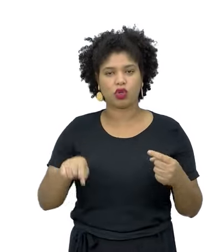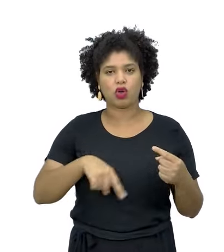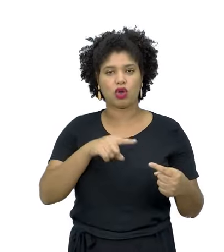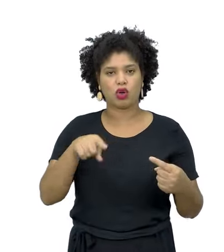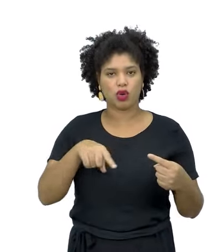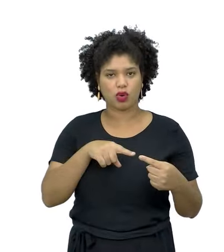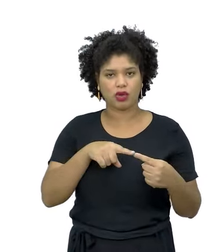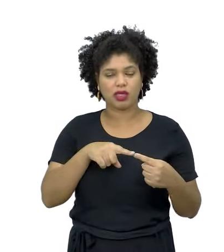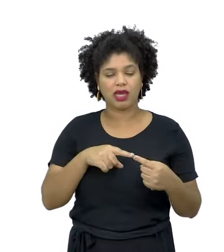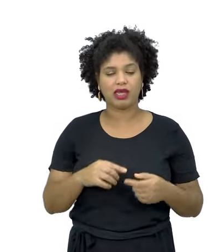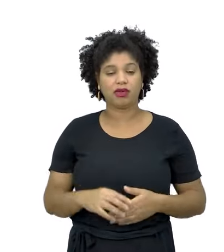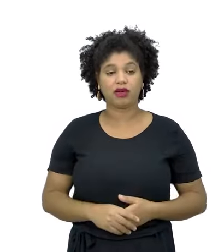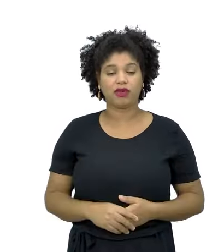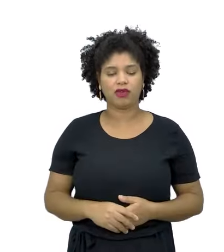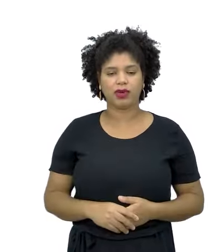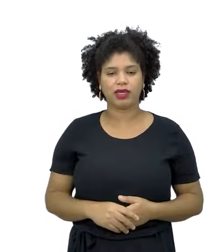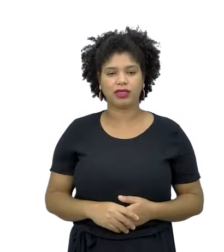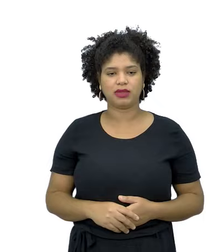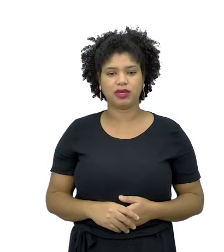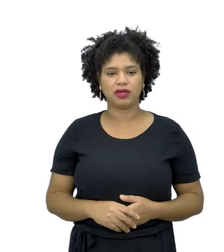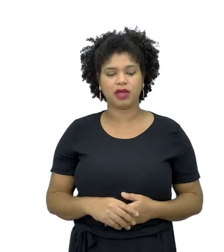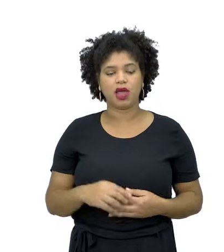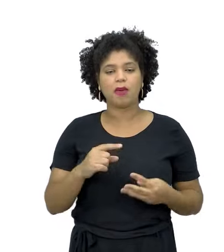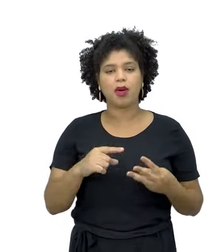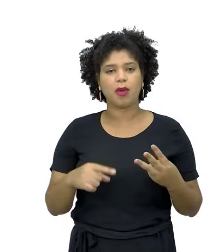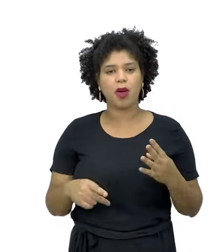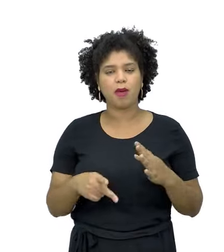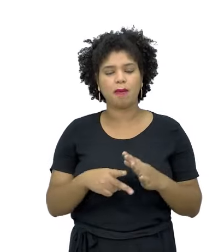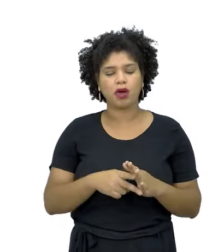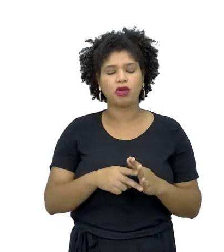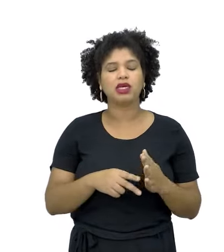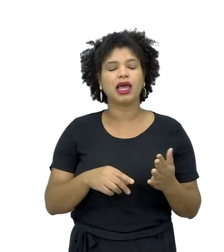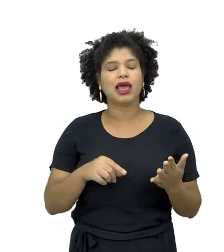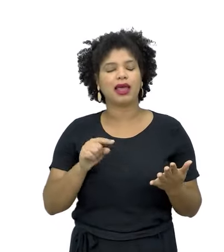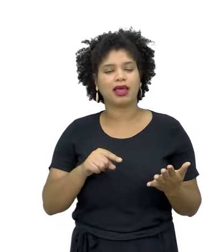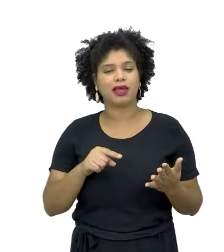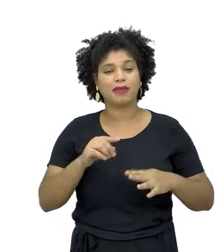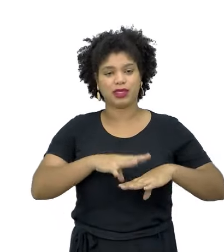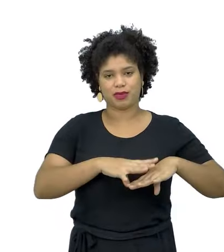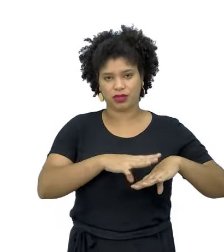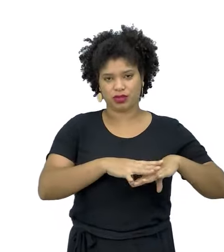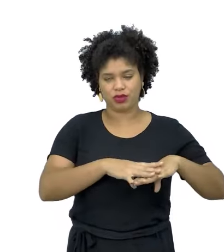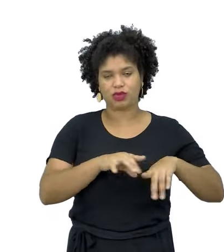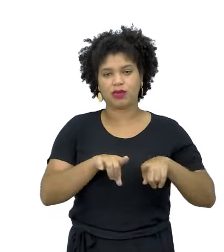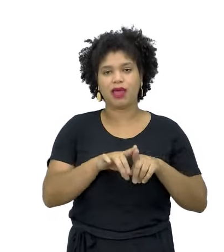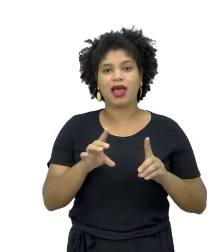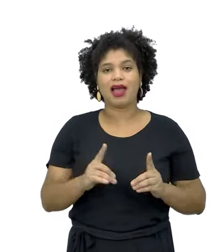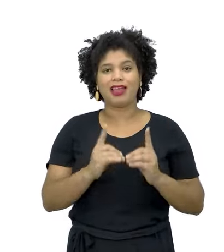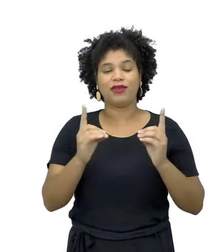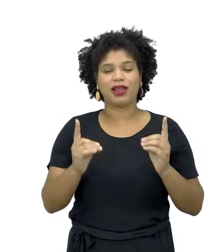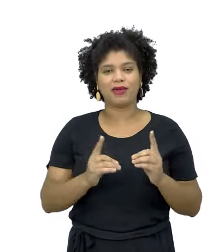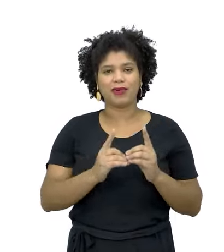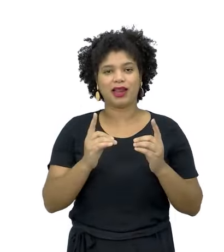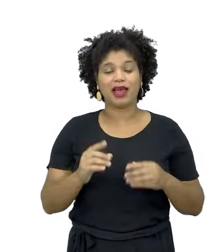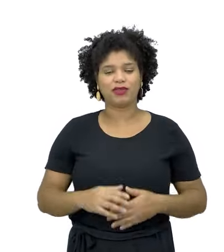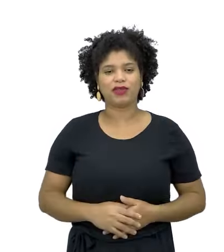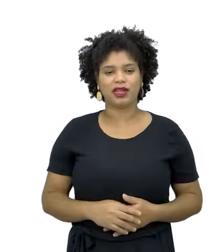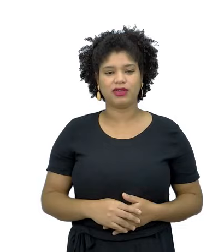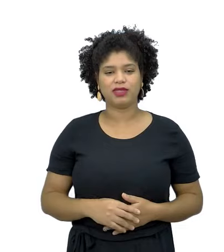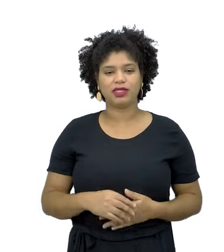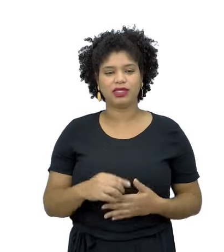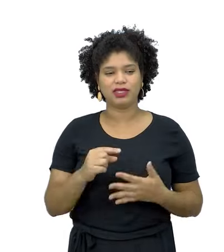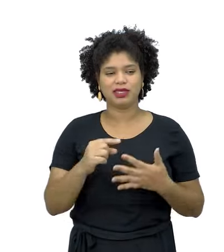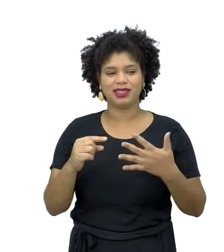da série e pontua aspectos do conhecimento matemático e didáticos envolvidos.